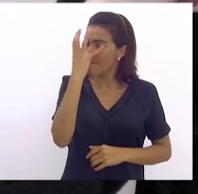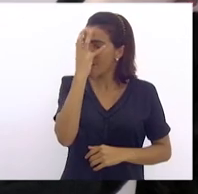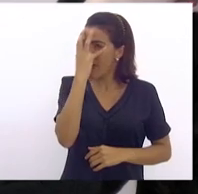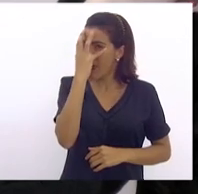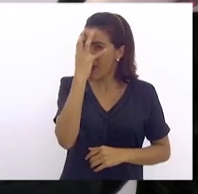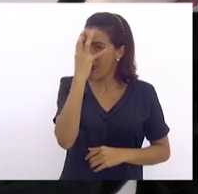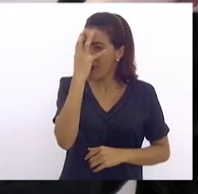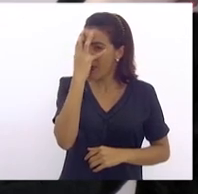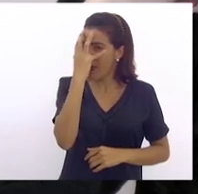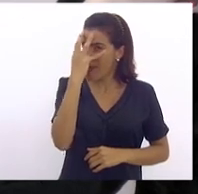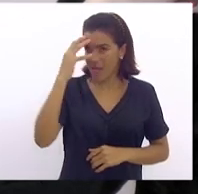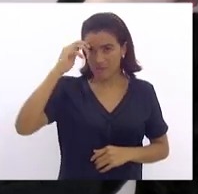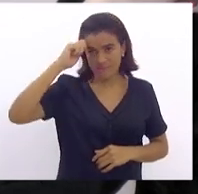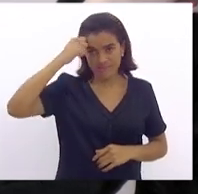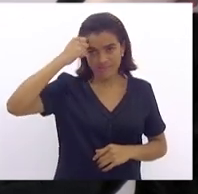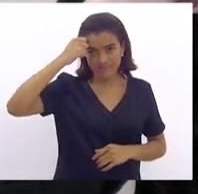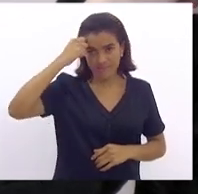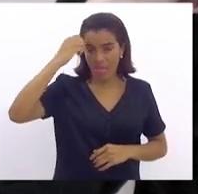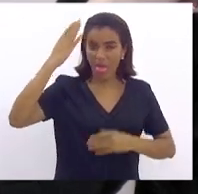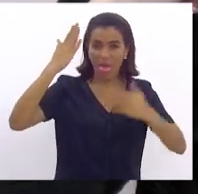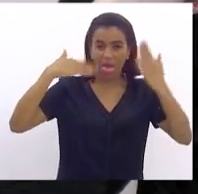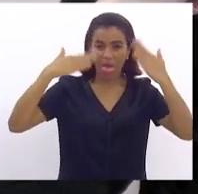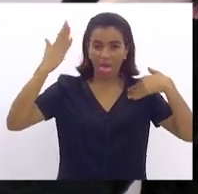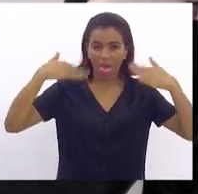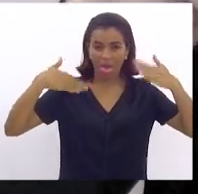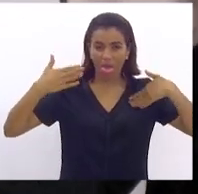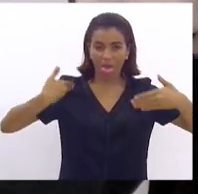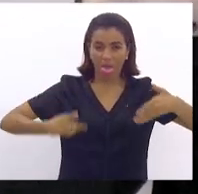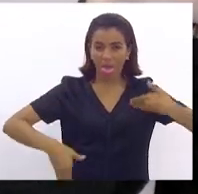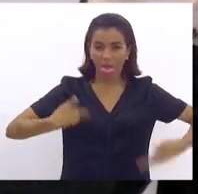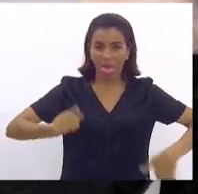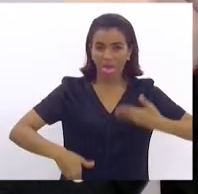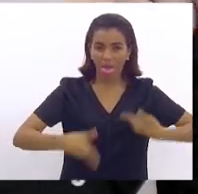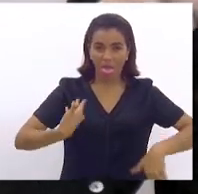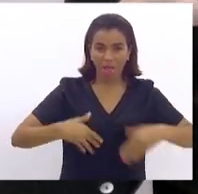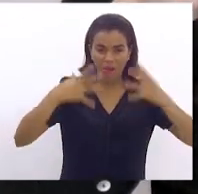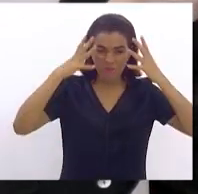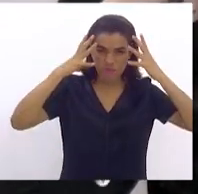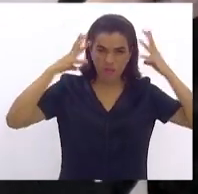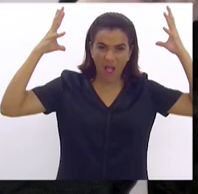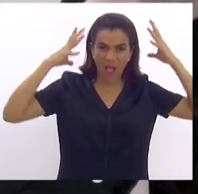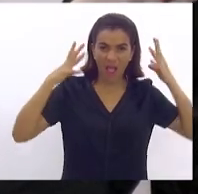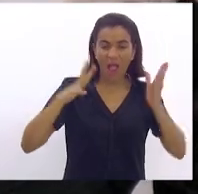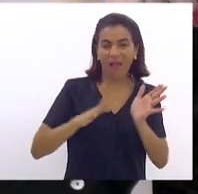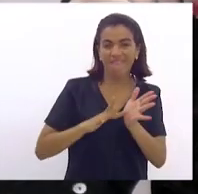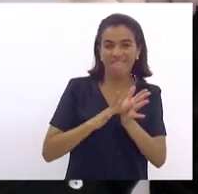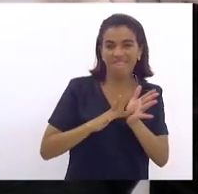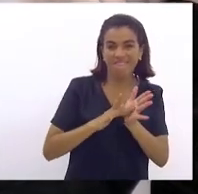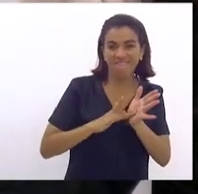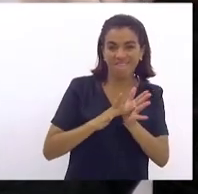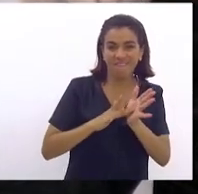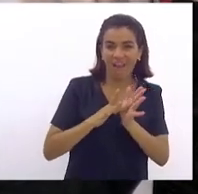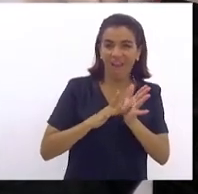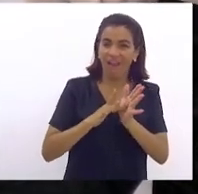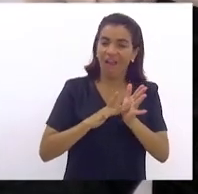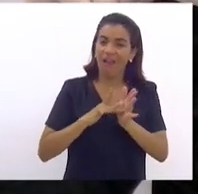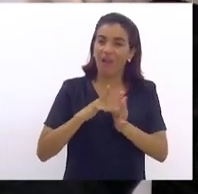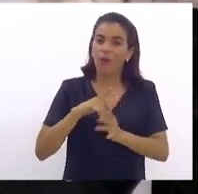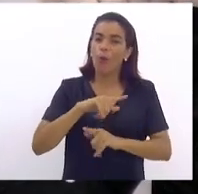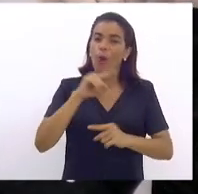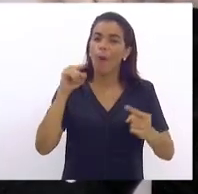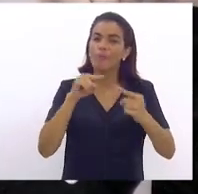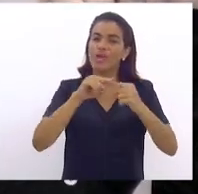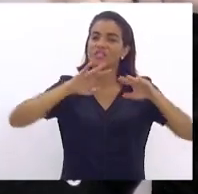caracterização, bom, pintar o corpo de preto, botar cabelo black e fazer isso de forma